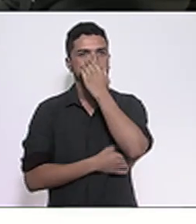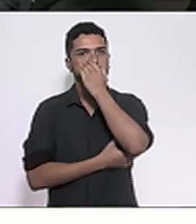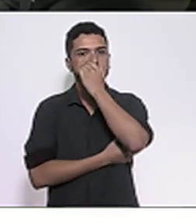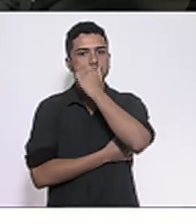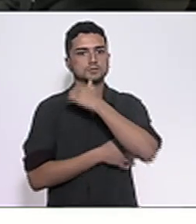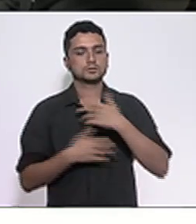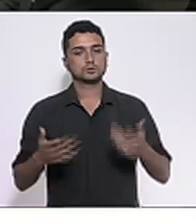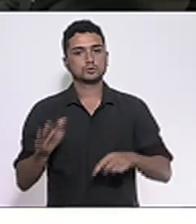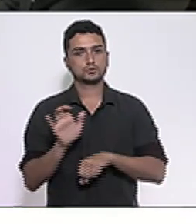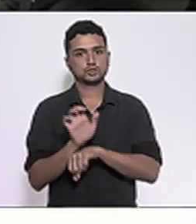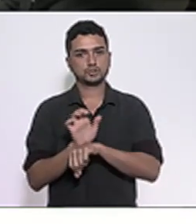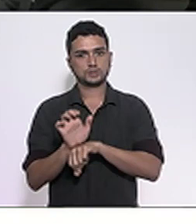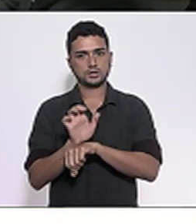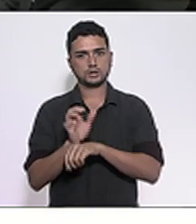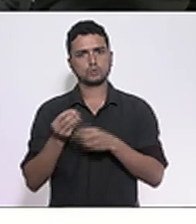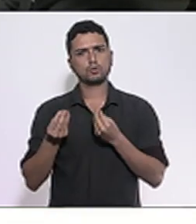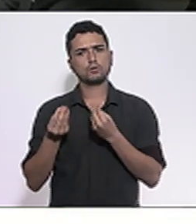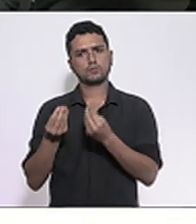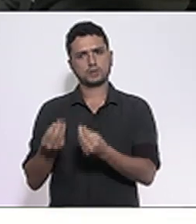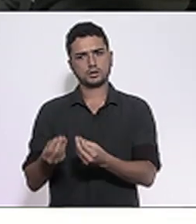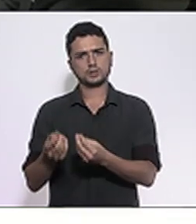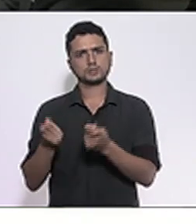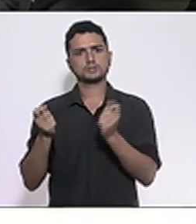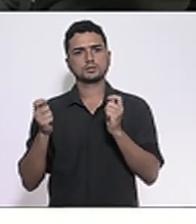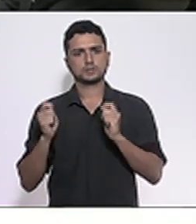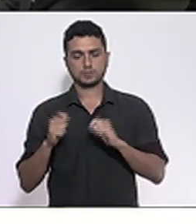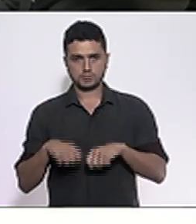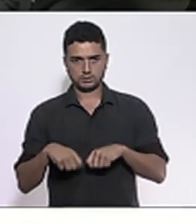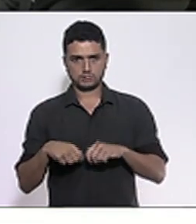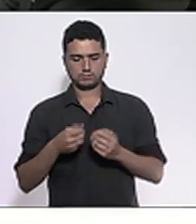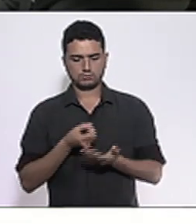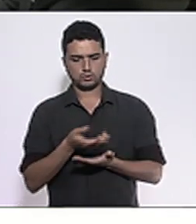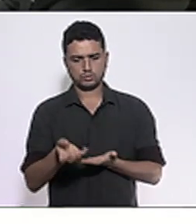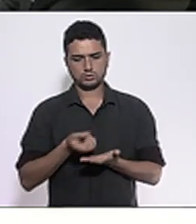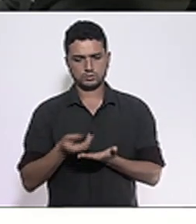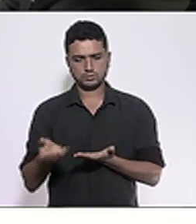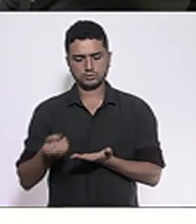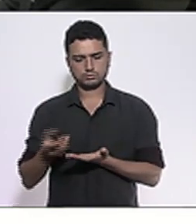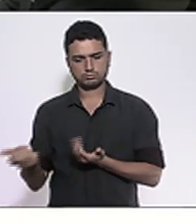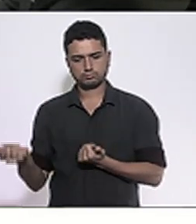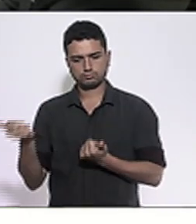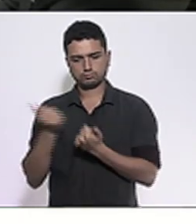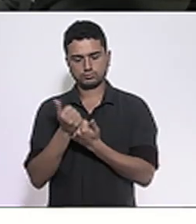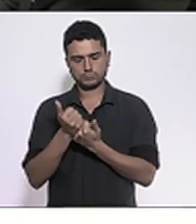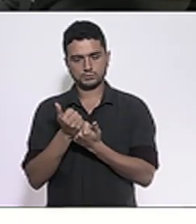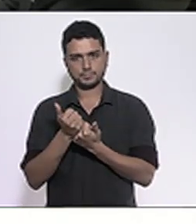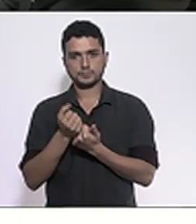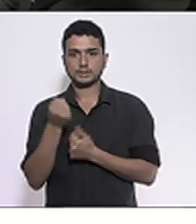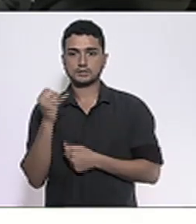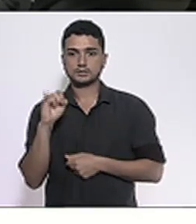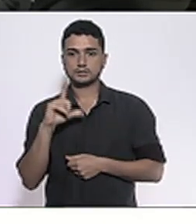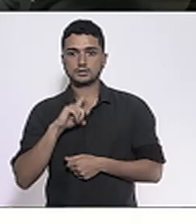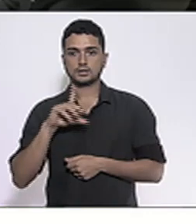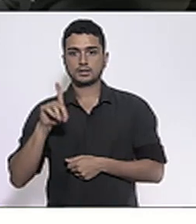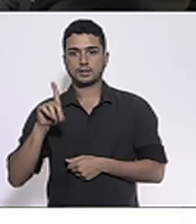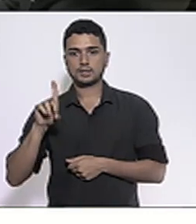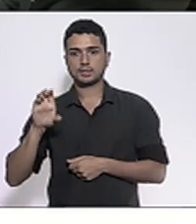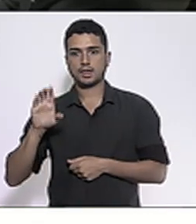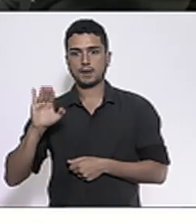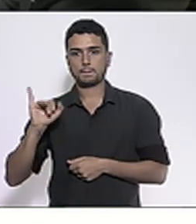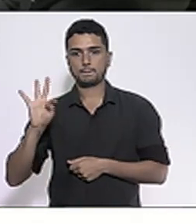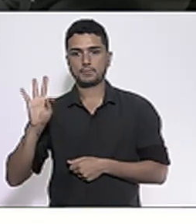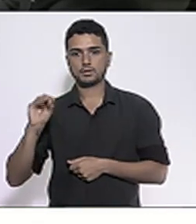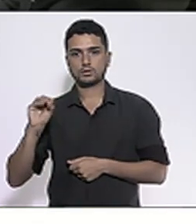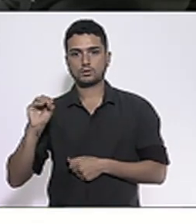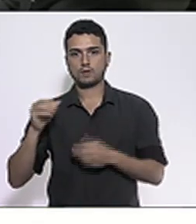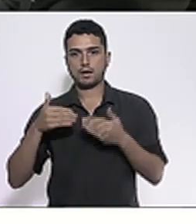Estado, oferece ao contribuinte a possibilidade de verificar se há algum débito que consta em